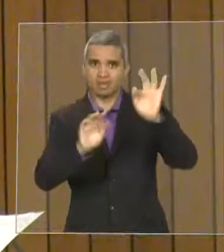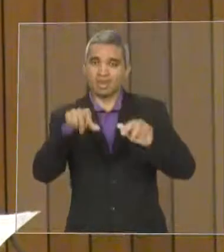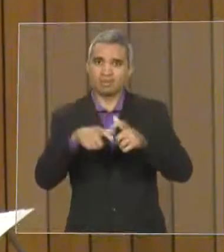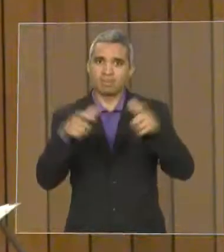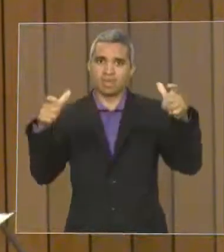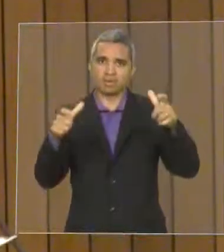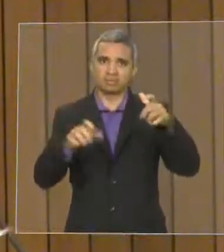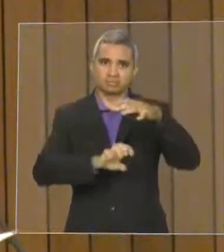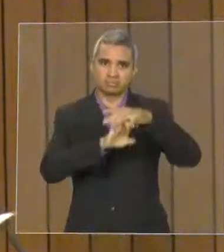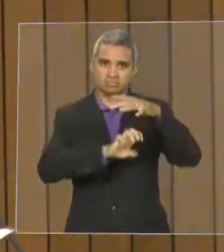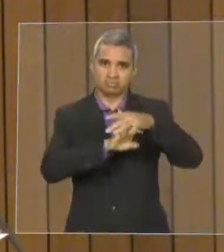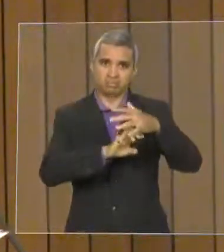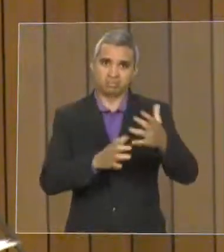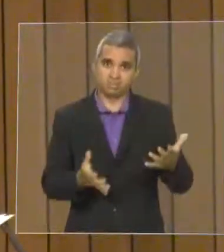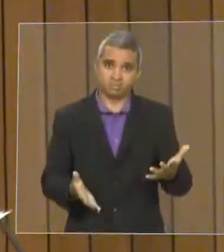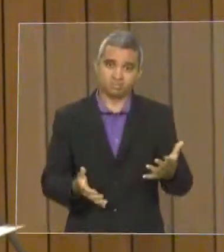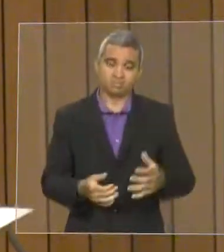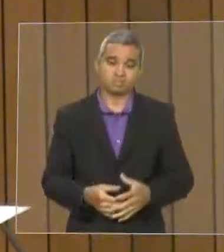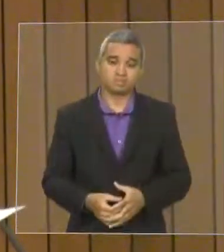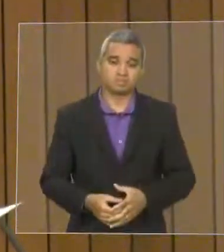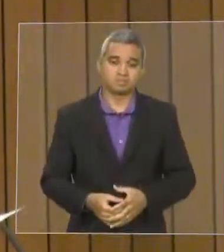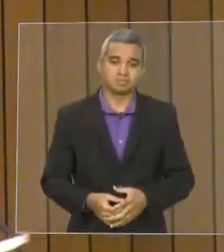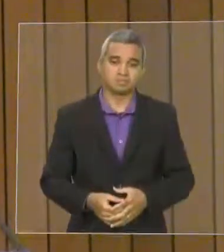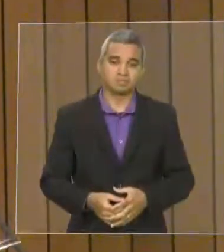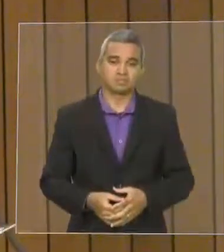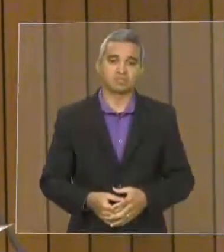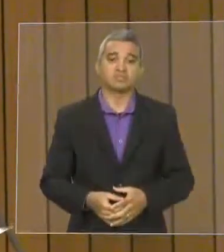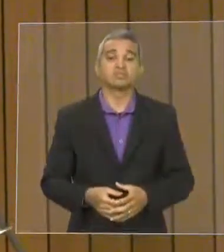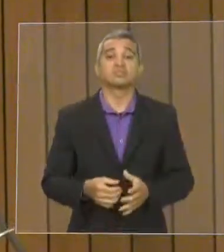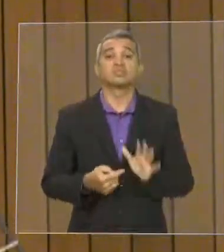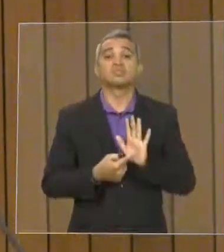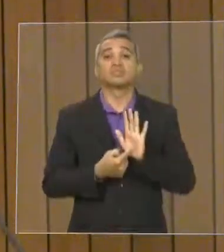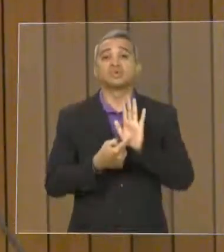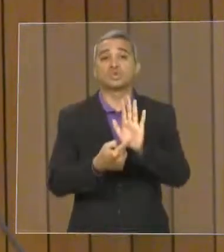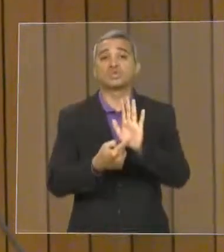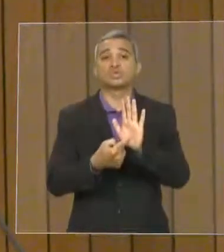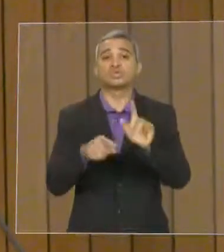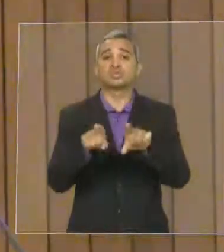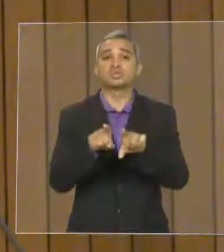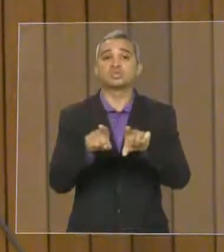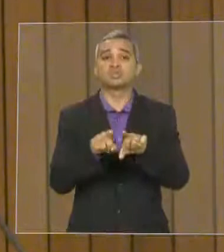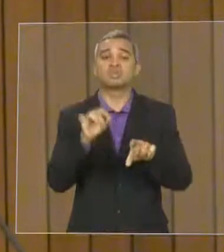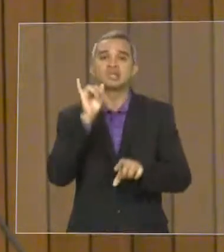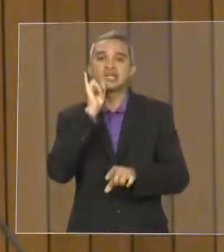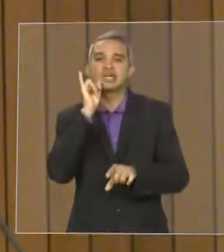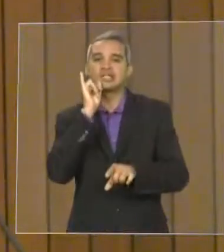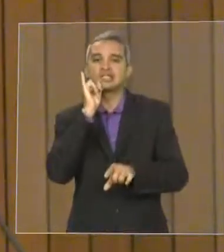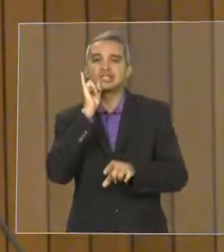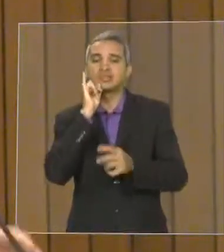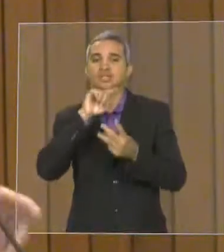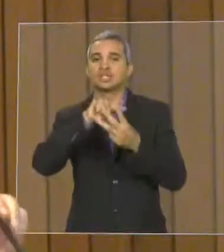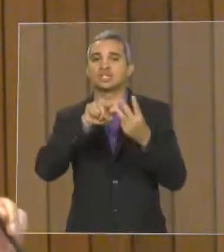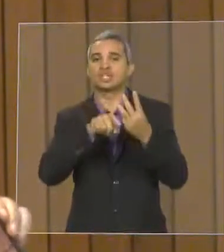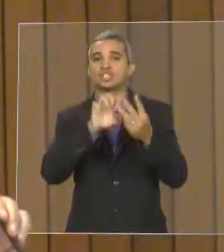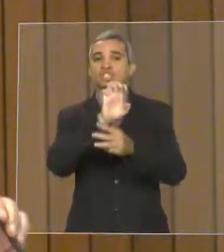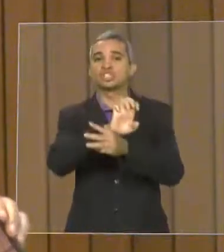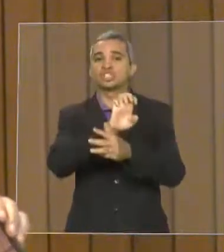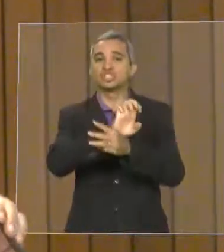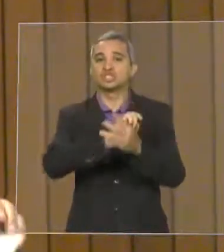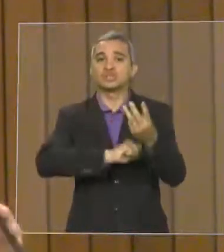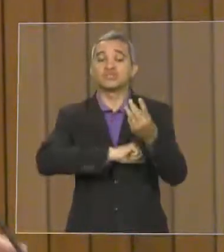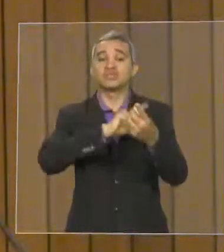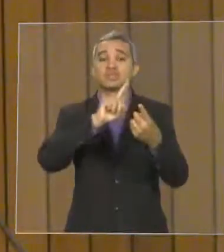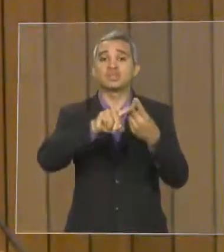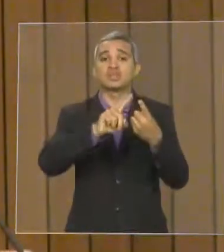senhoras deputados, eu quero trazer para vocês o exemplo de outros 3 estados. Primeiro estado,